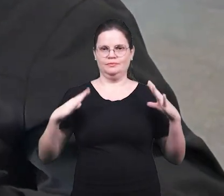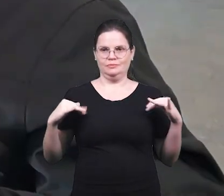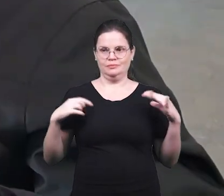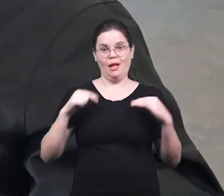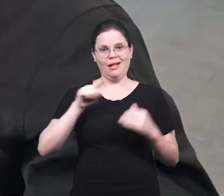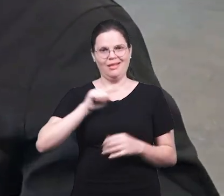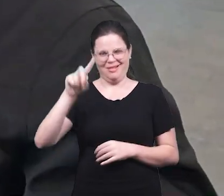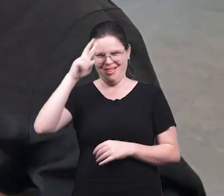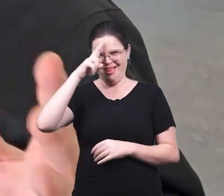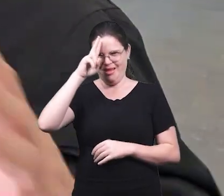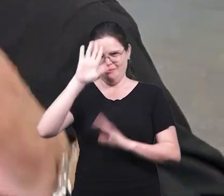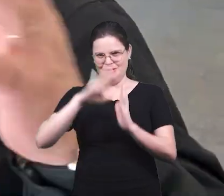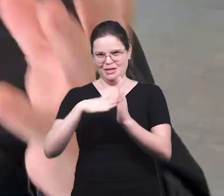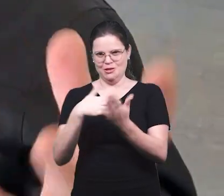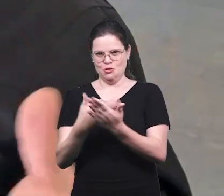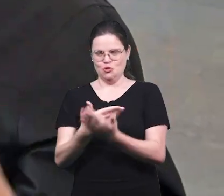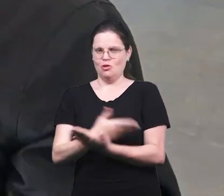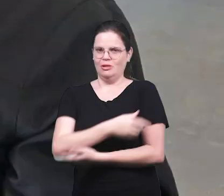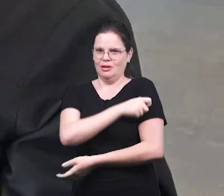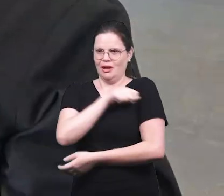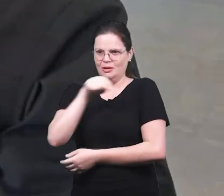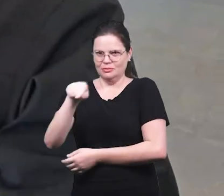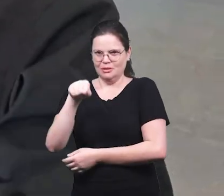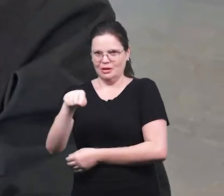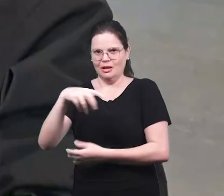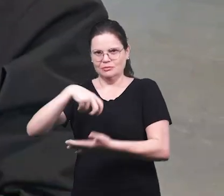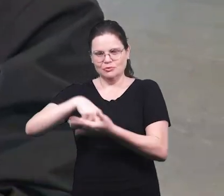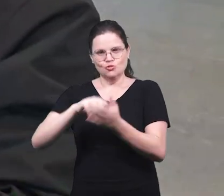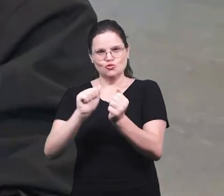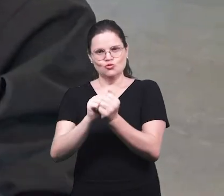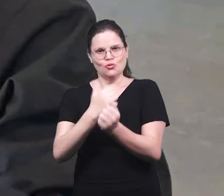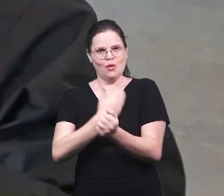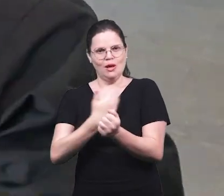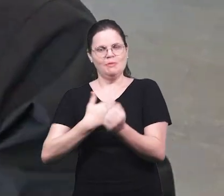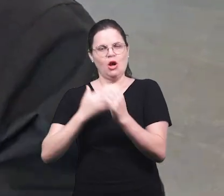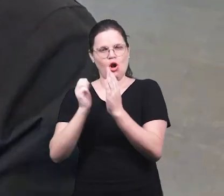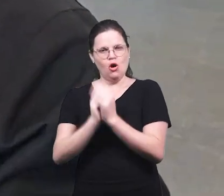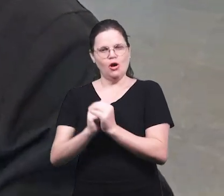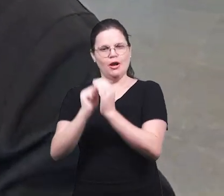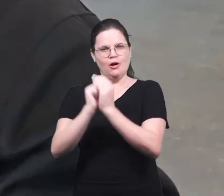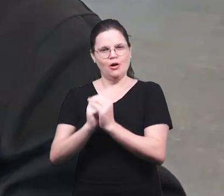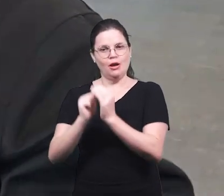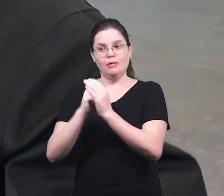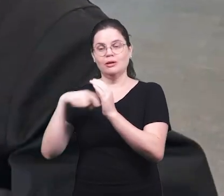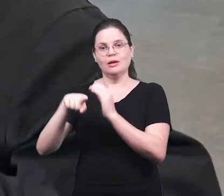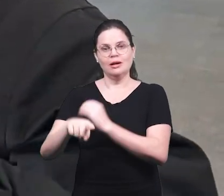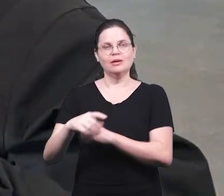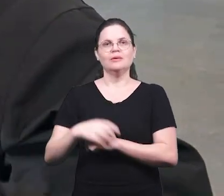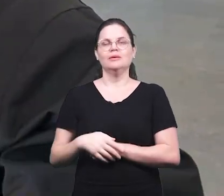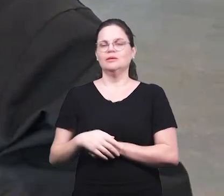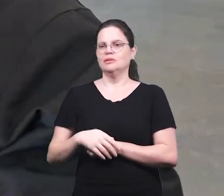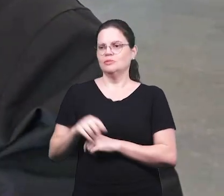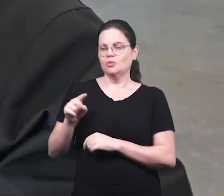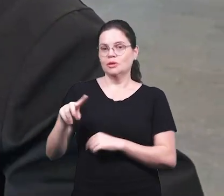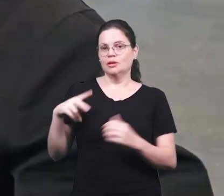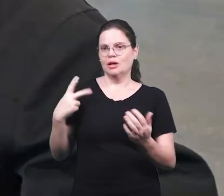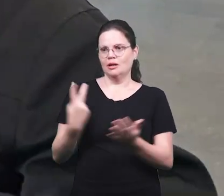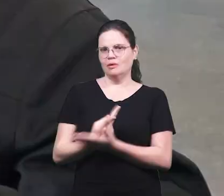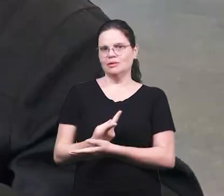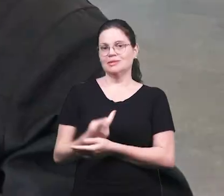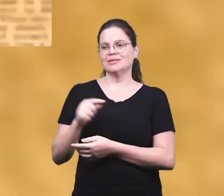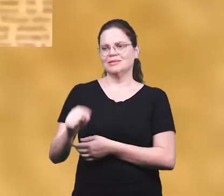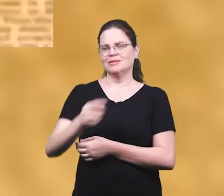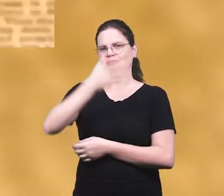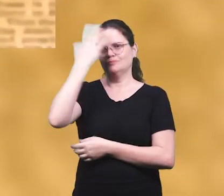William Seymour, ele abandonou um pouco essa parte do avivamento, e aí